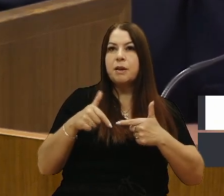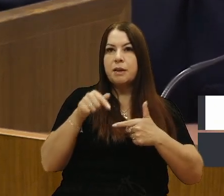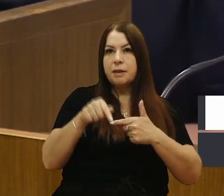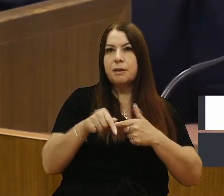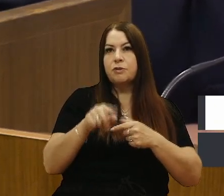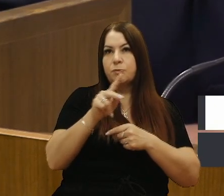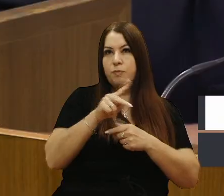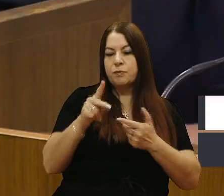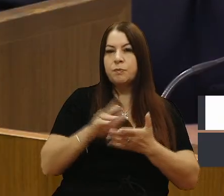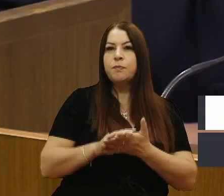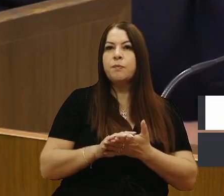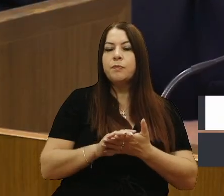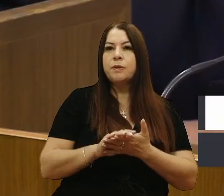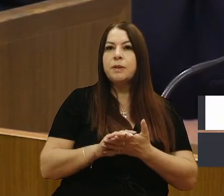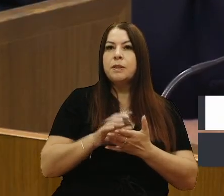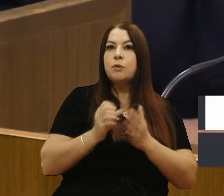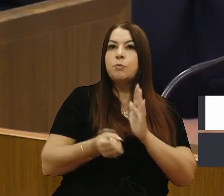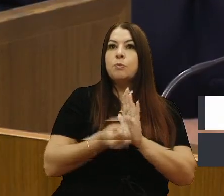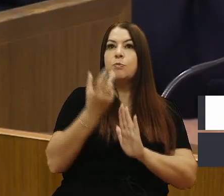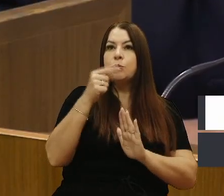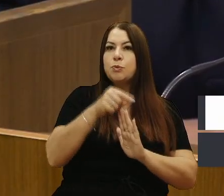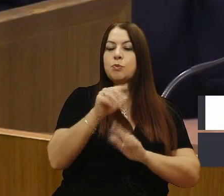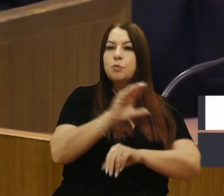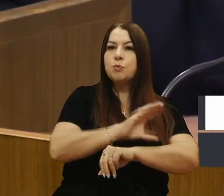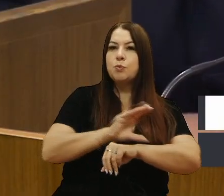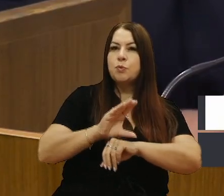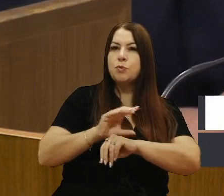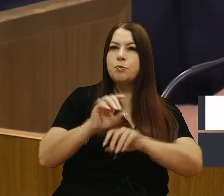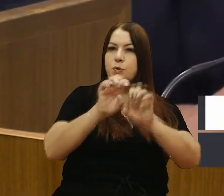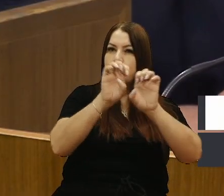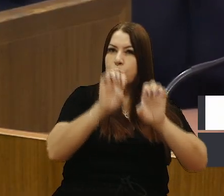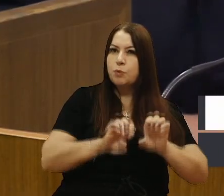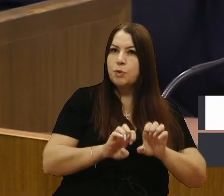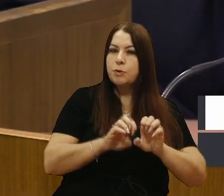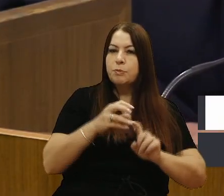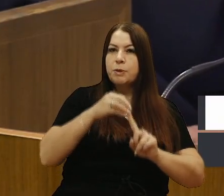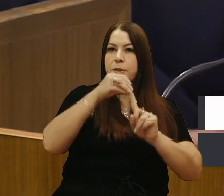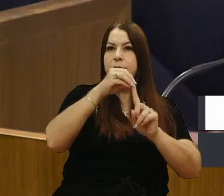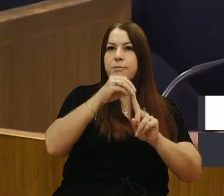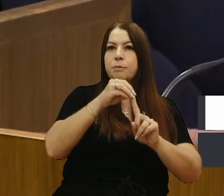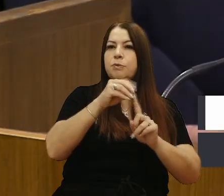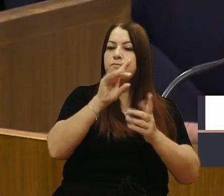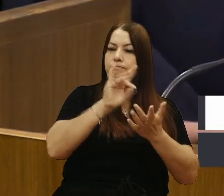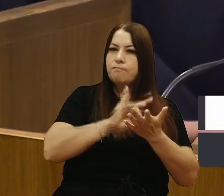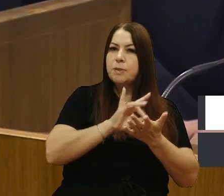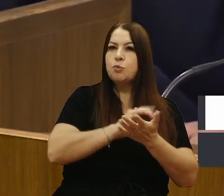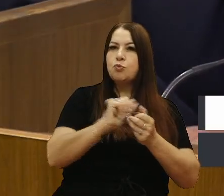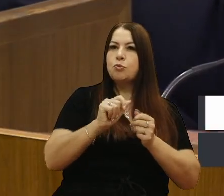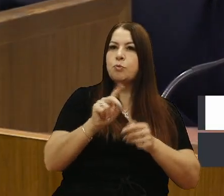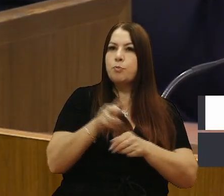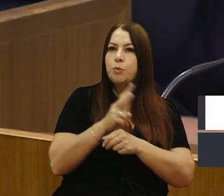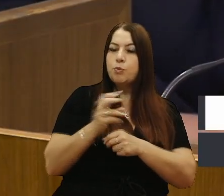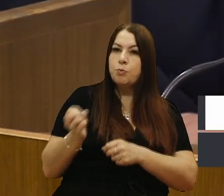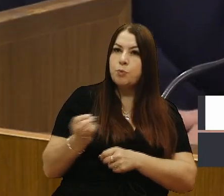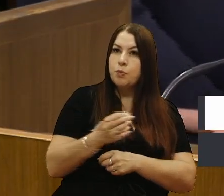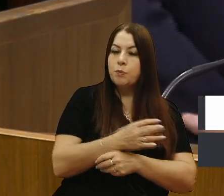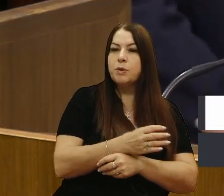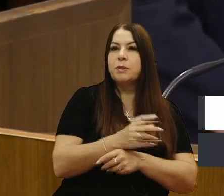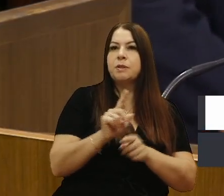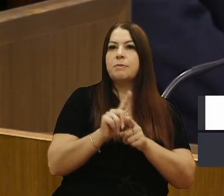docente. Desde sua origem, o curso foi estruturado sobre princípios sólidos, busca pela inovação